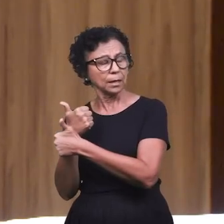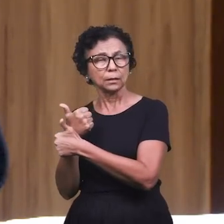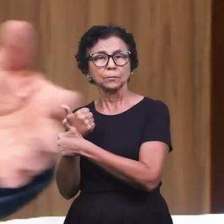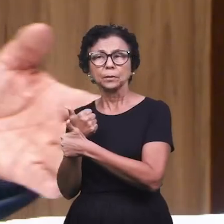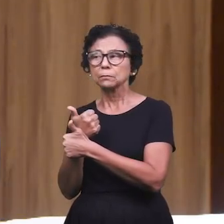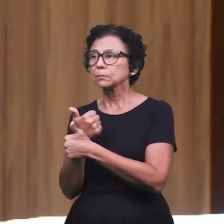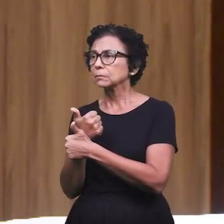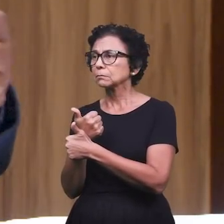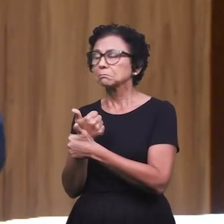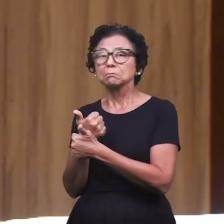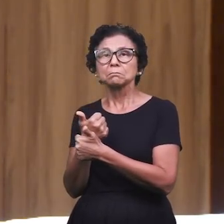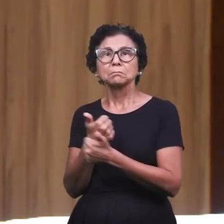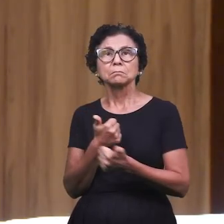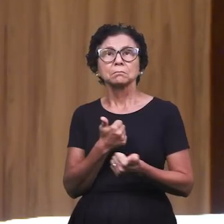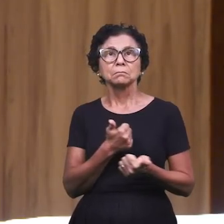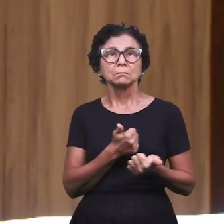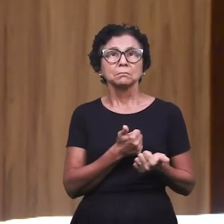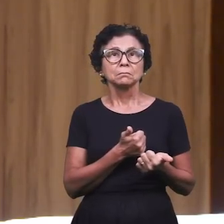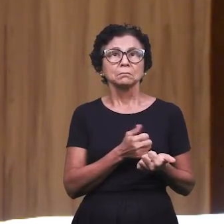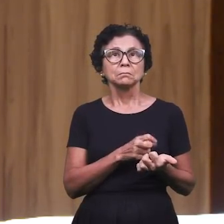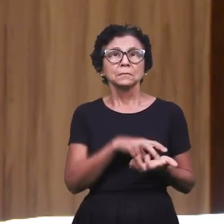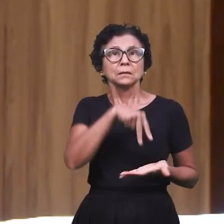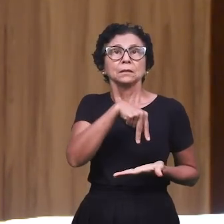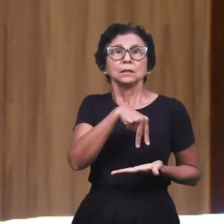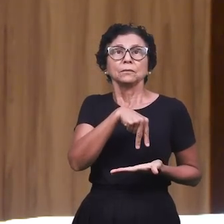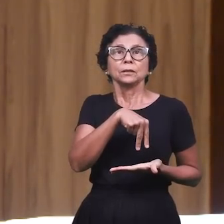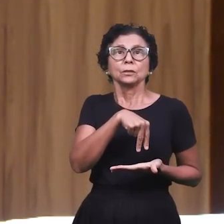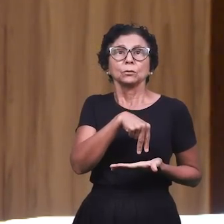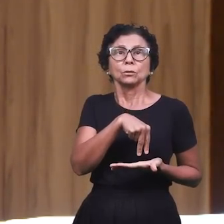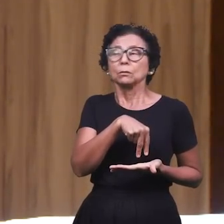que aqui no Evangelho não mostra nenhum